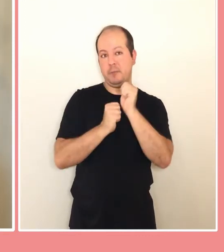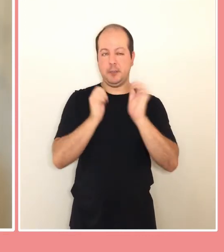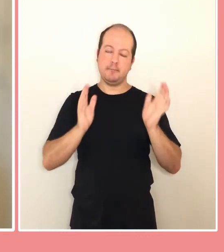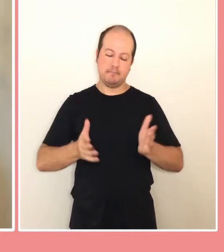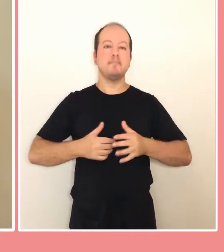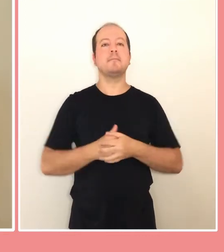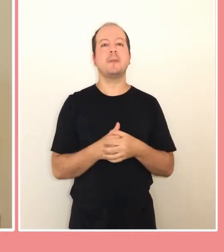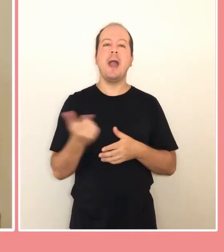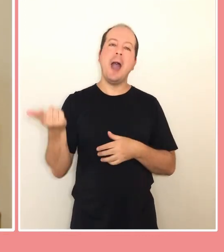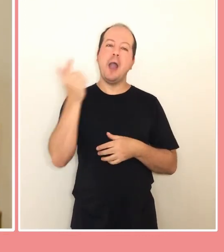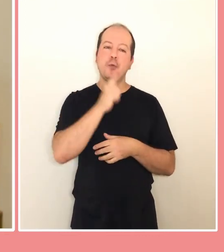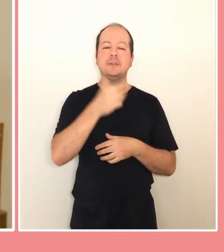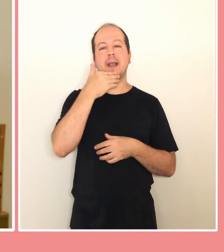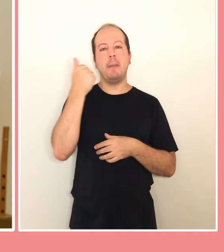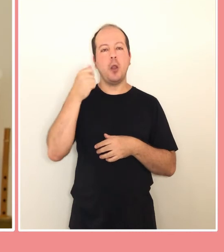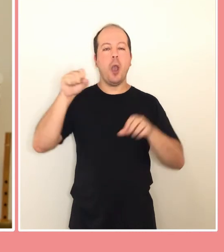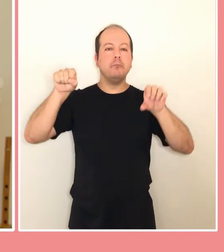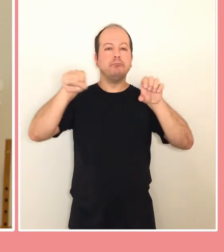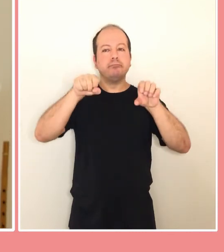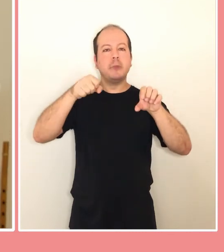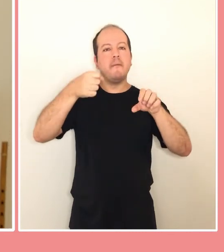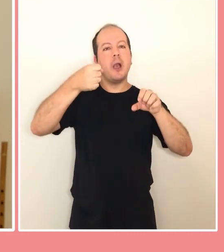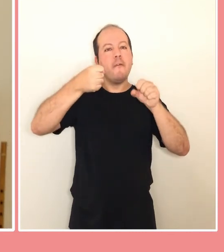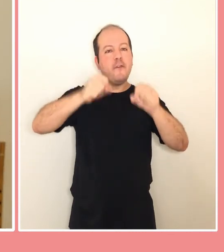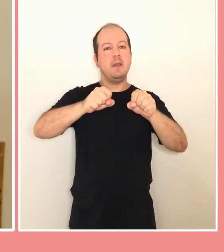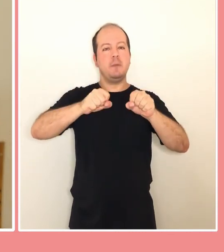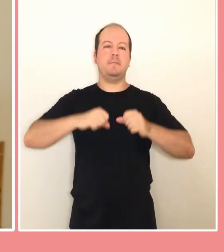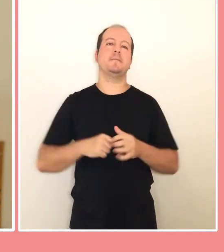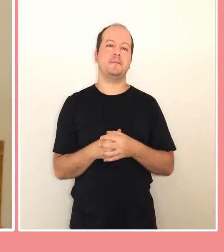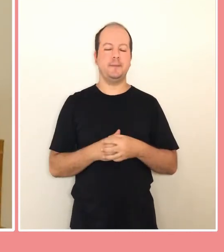já consegue ter mais firmeza utilizando a fita.